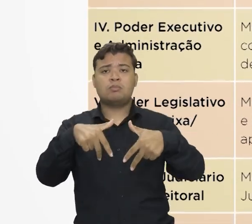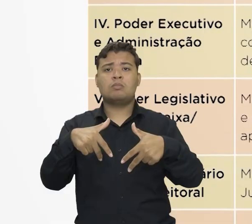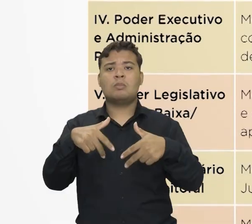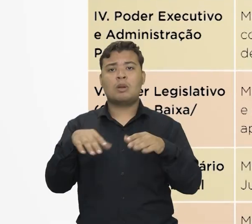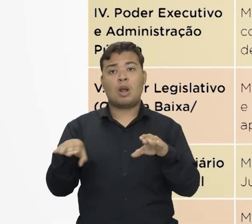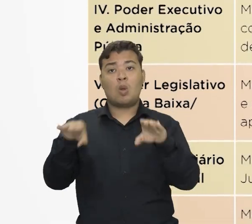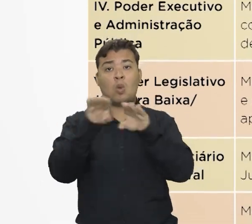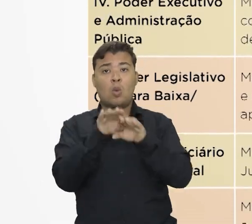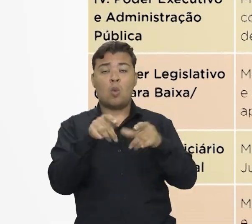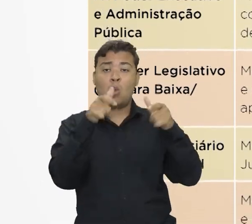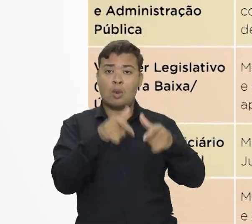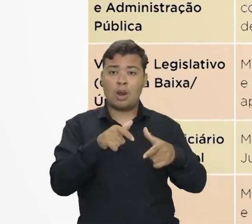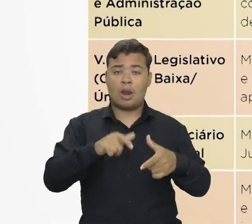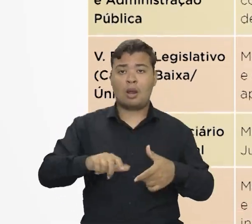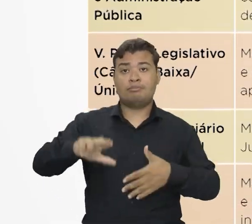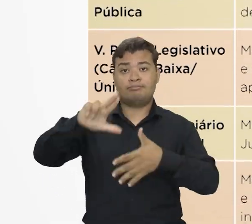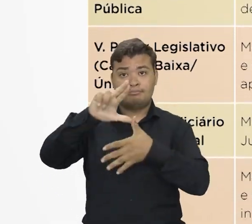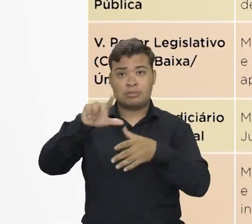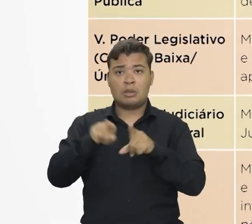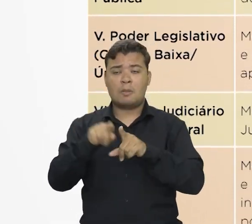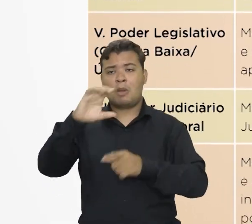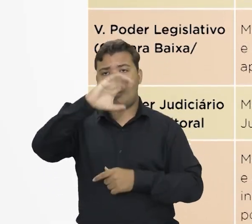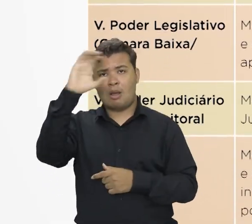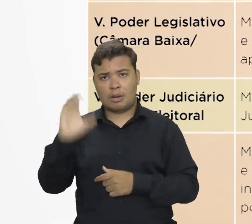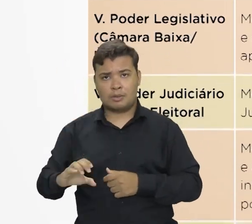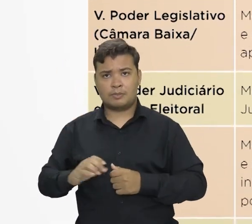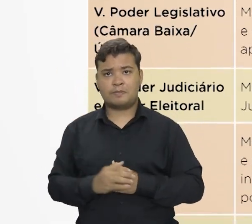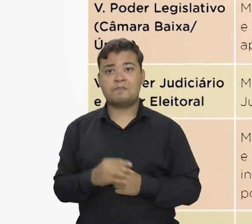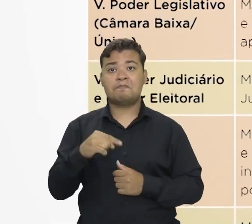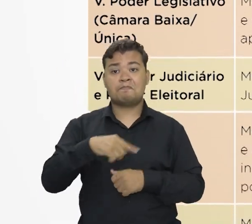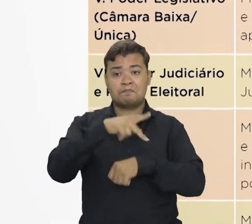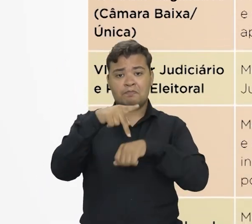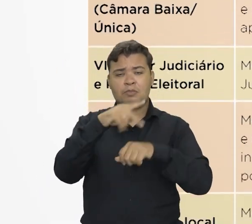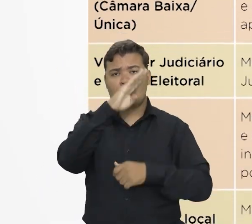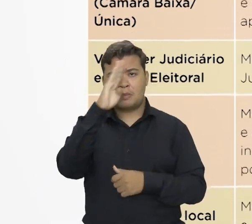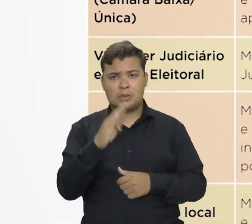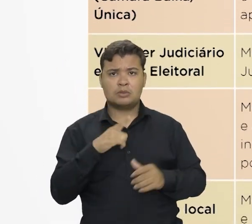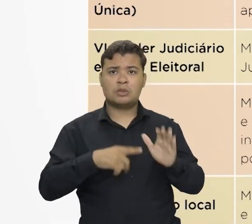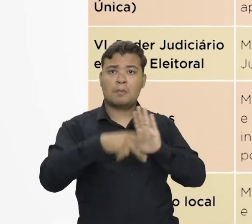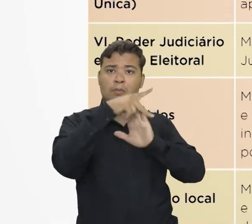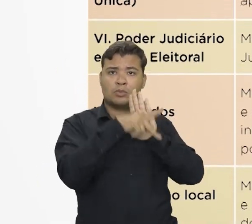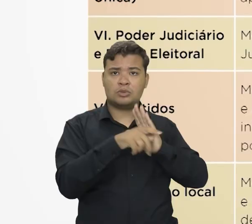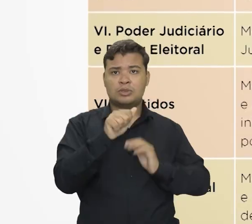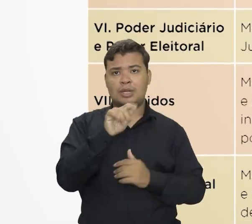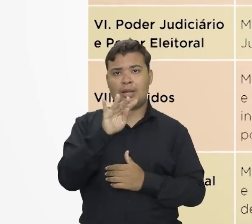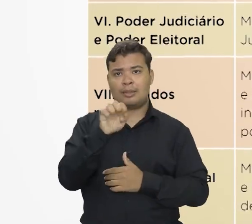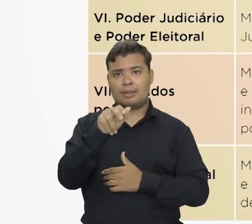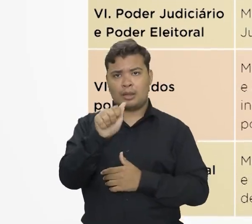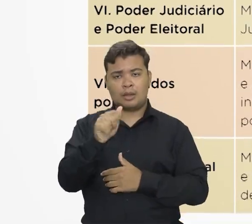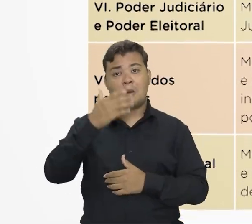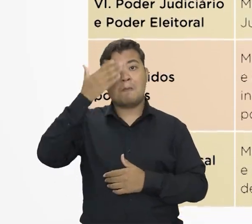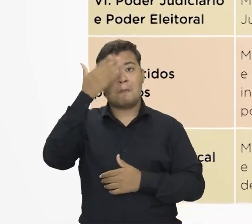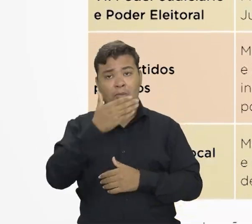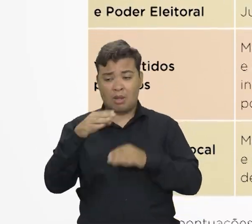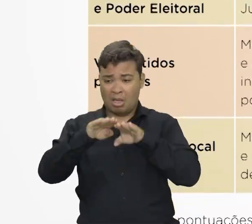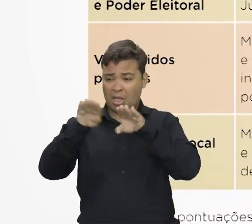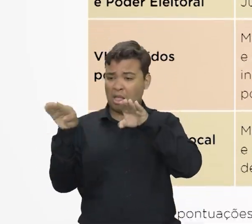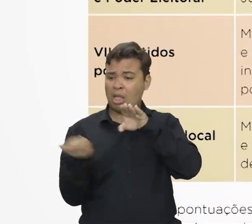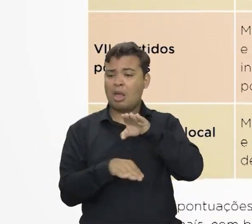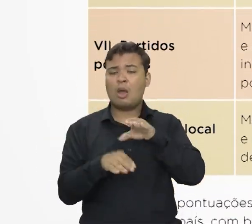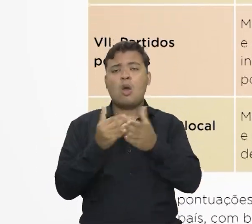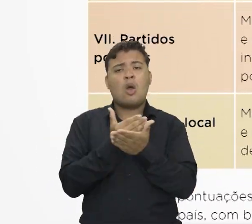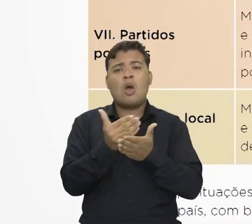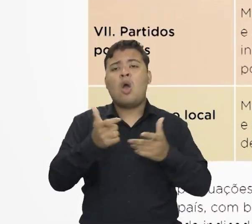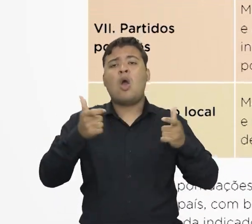da América Latina e Caribe. No caso brasileiro, o projeto Ateneia mostrou que a desigualdade começa dentro